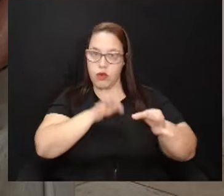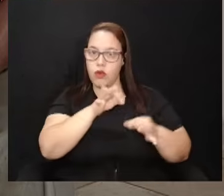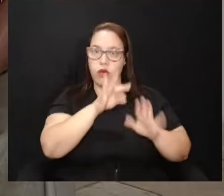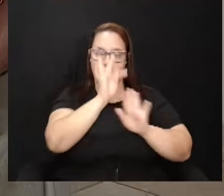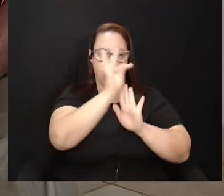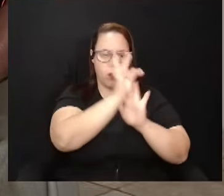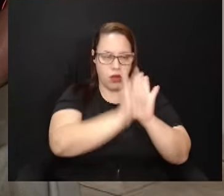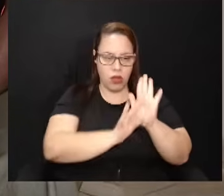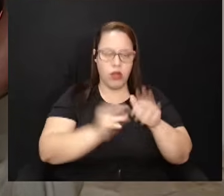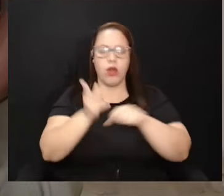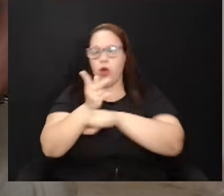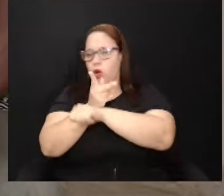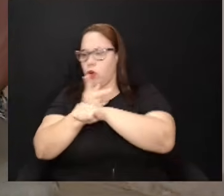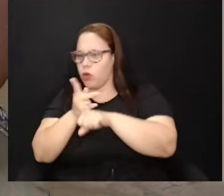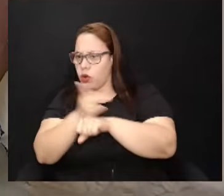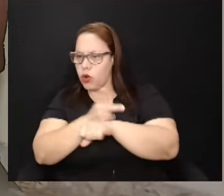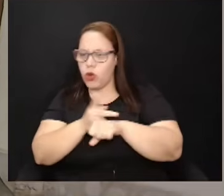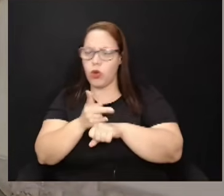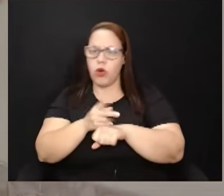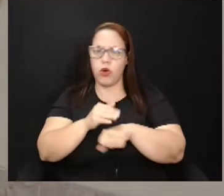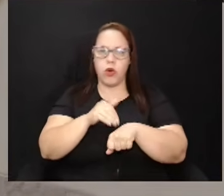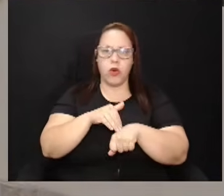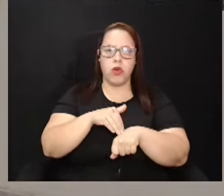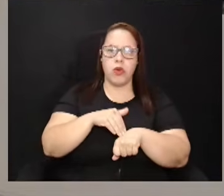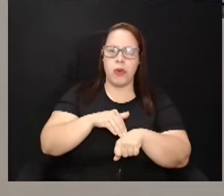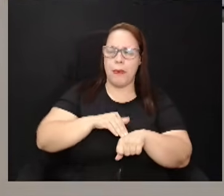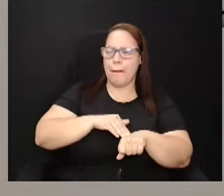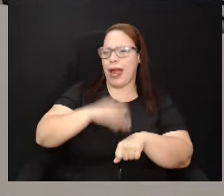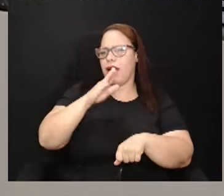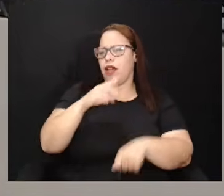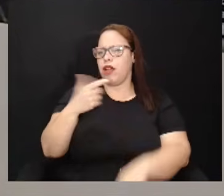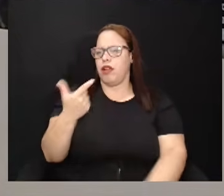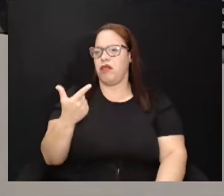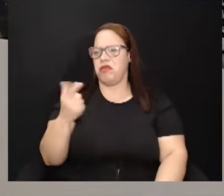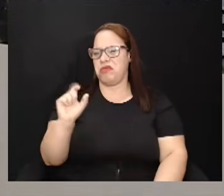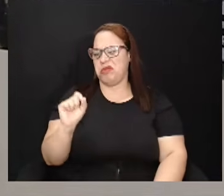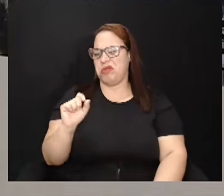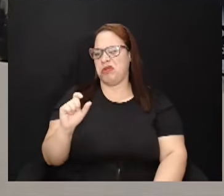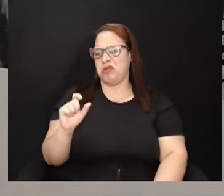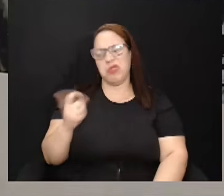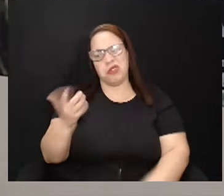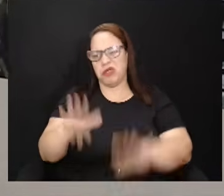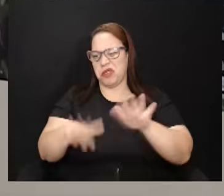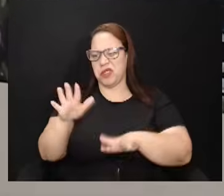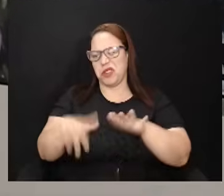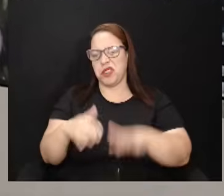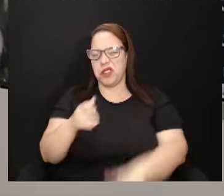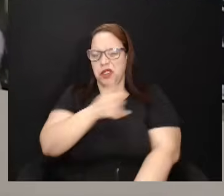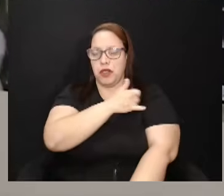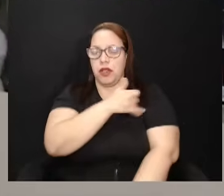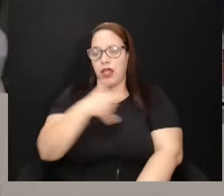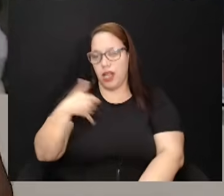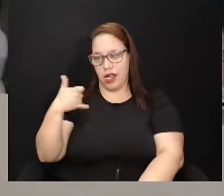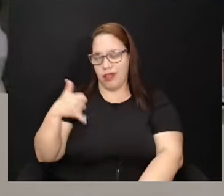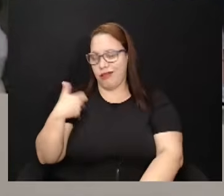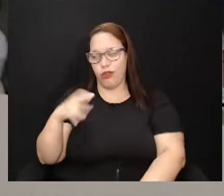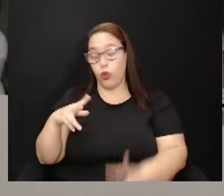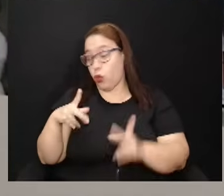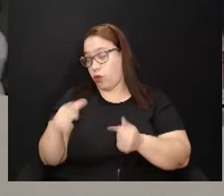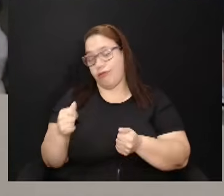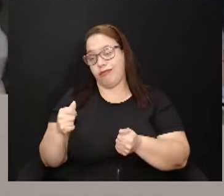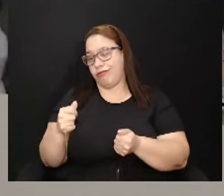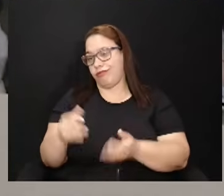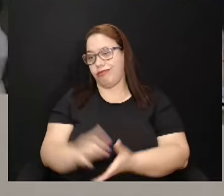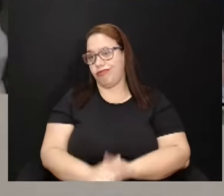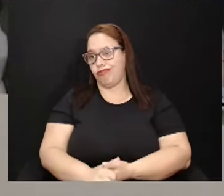buscar o máximo. E para mim, meus 20 e poucos anos, ainda nessa idade, tudo era